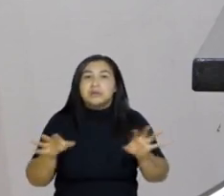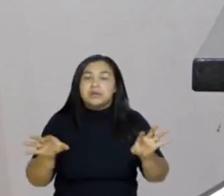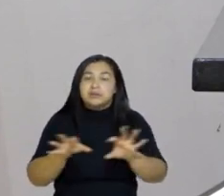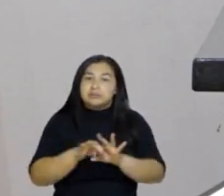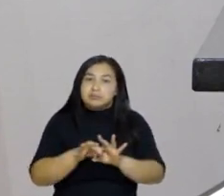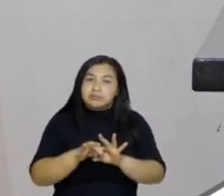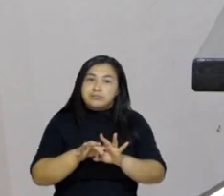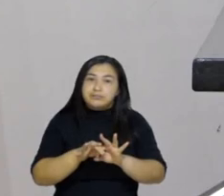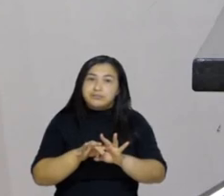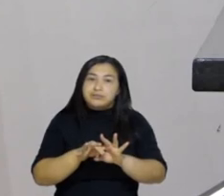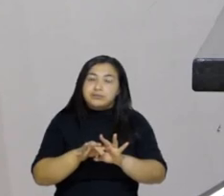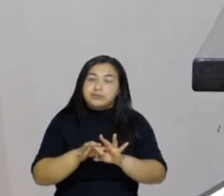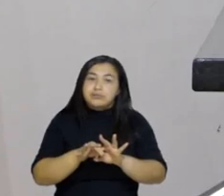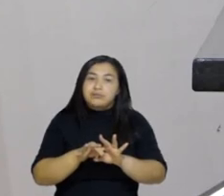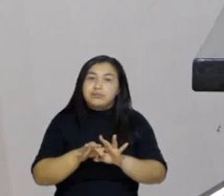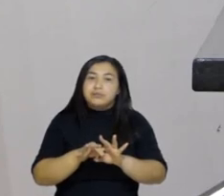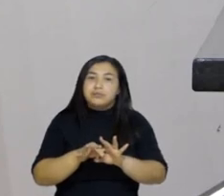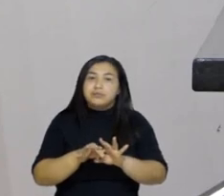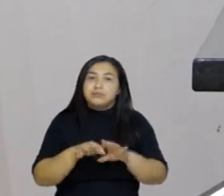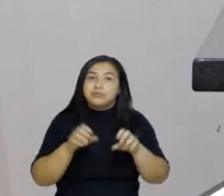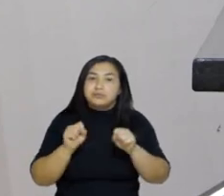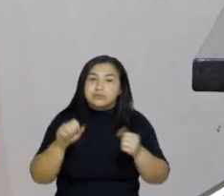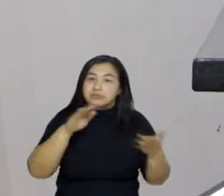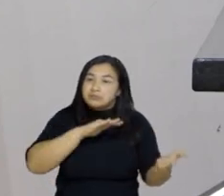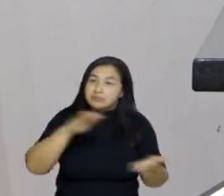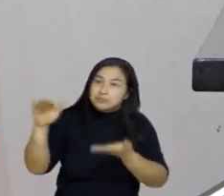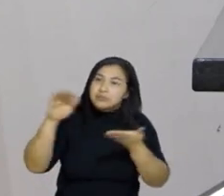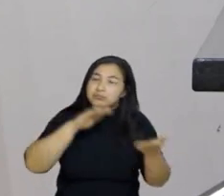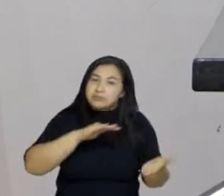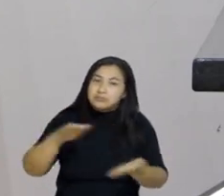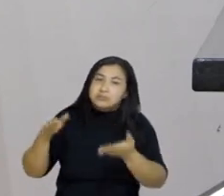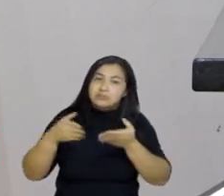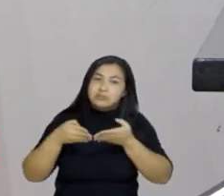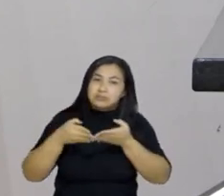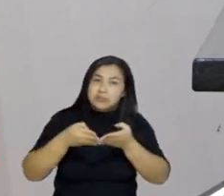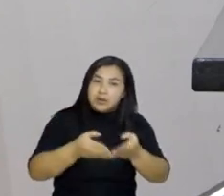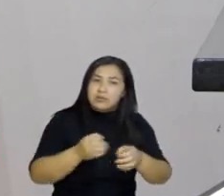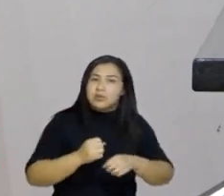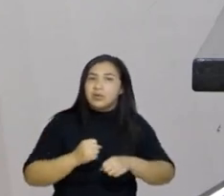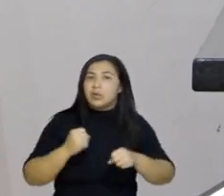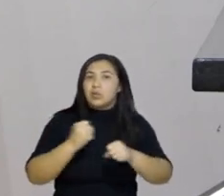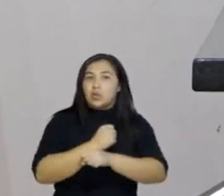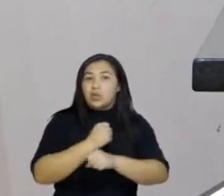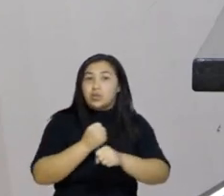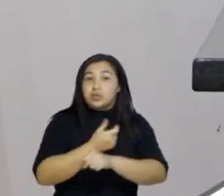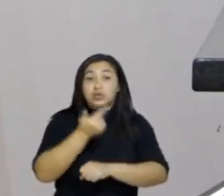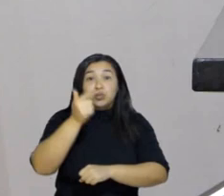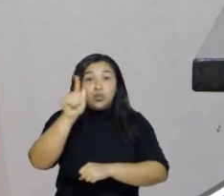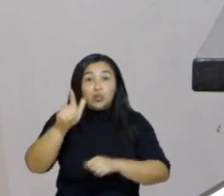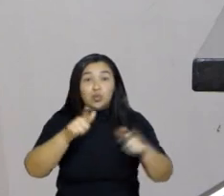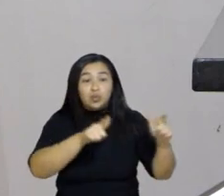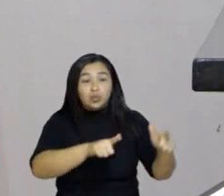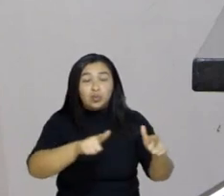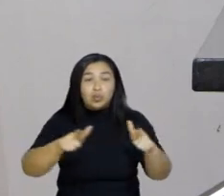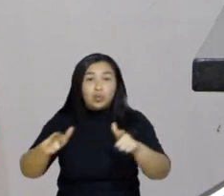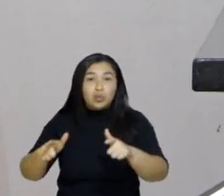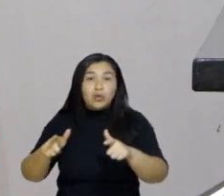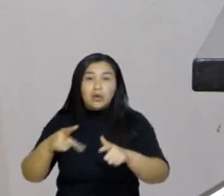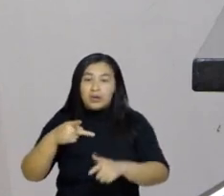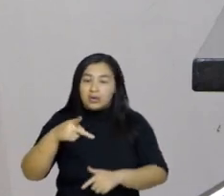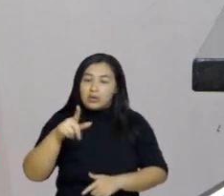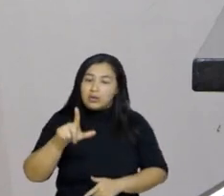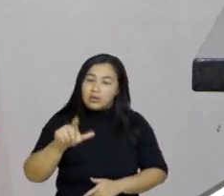Catarina permita exportar navios, construir outras plataformas móveis, trazendo